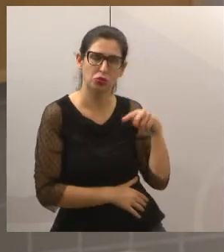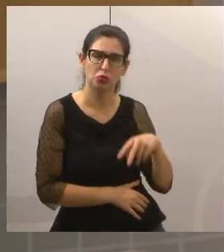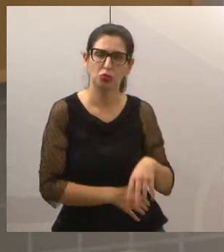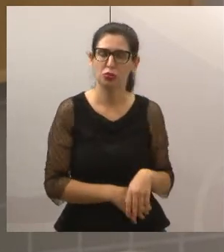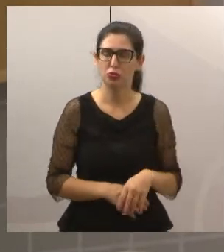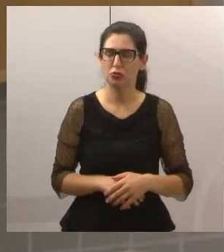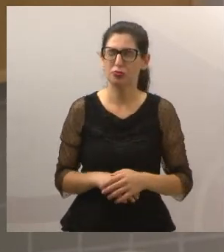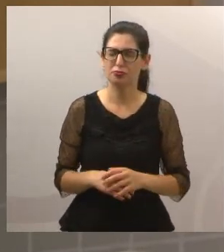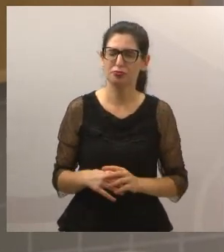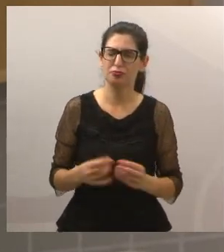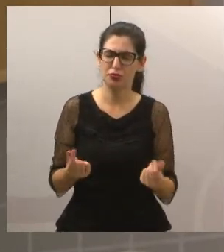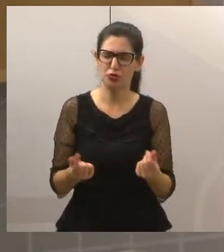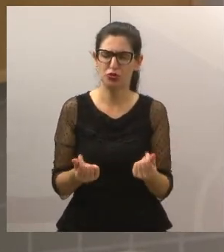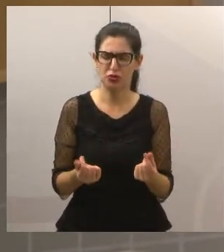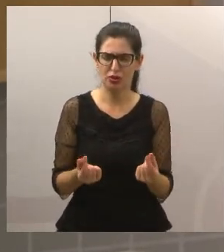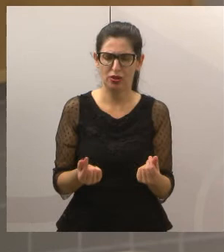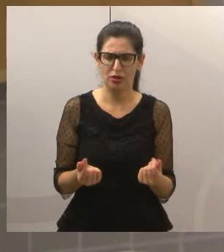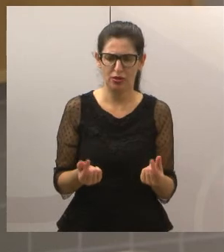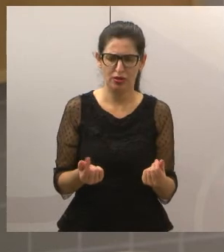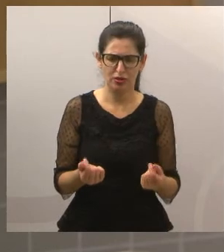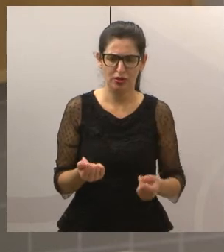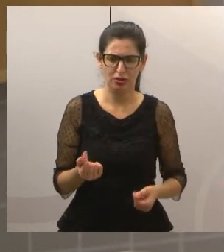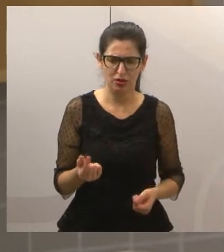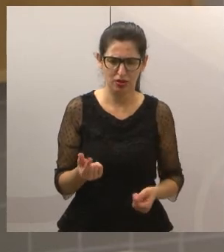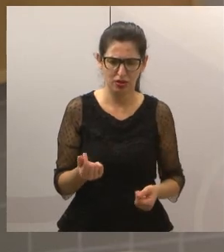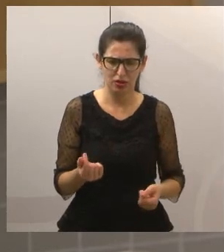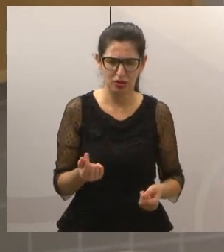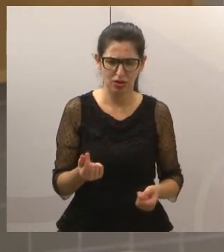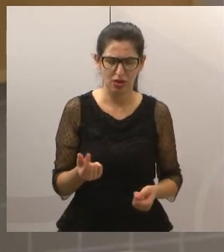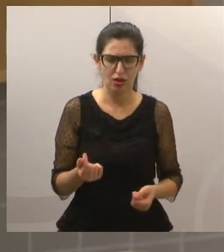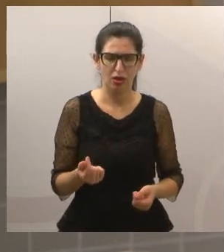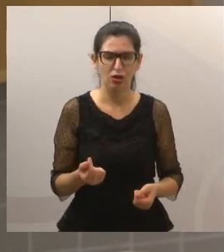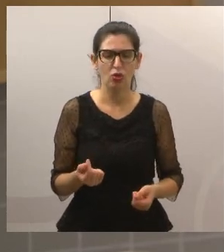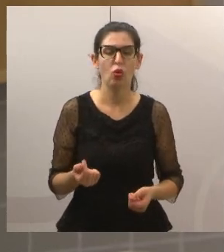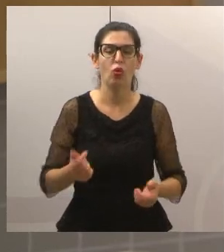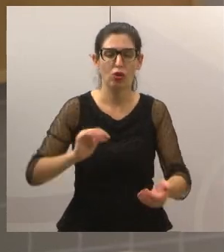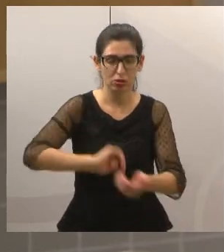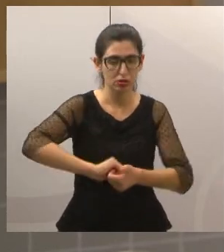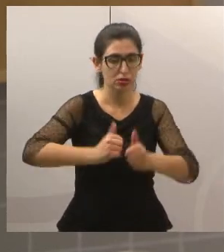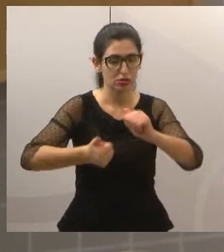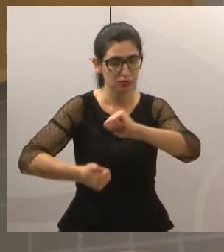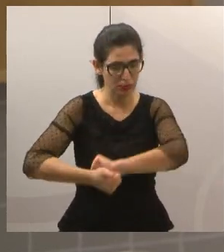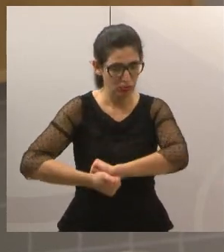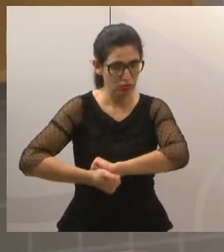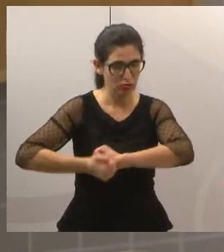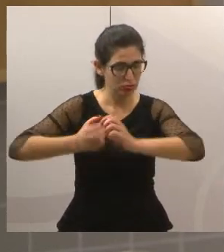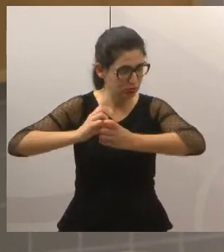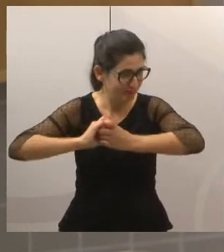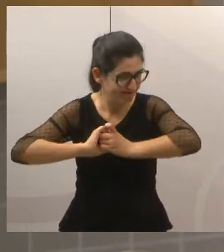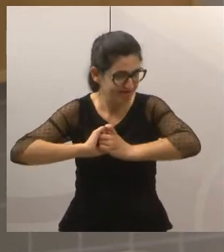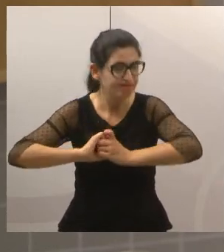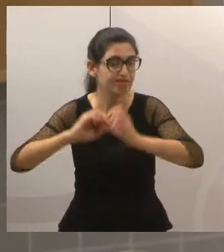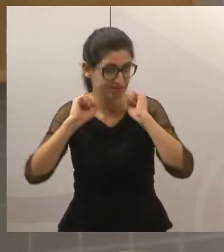que o orçamento que foi dado da aquisição ele é bem diferente do orçamento da academia em si.